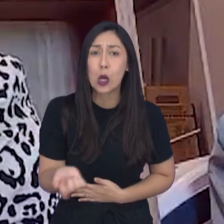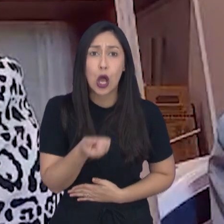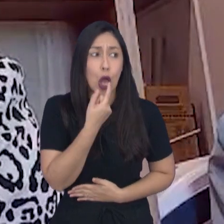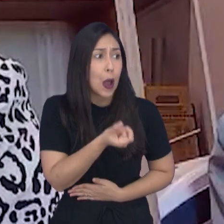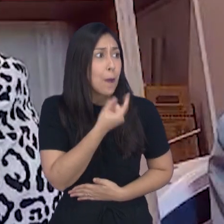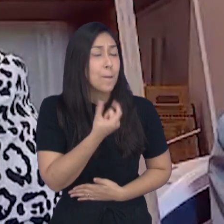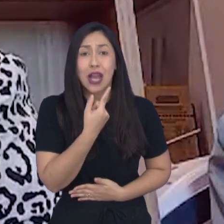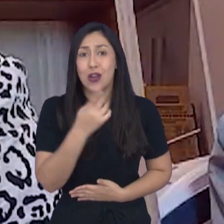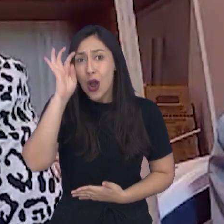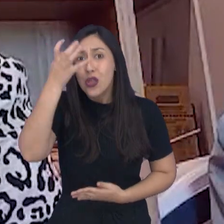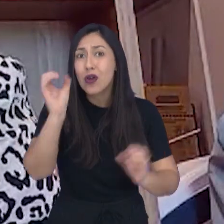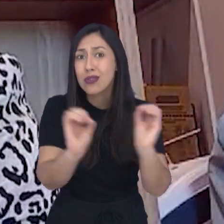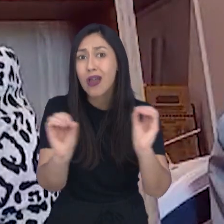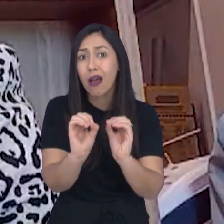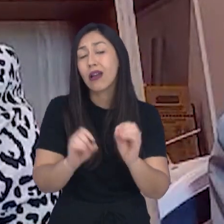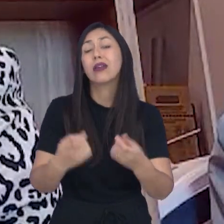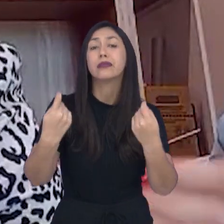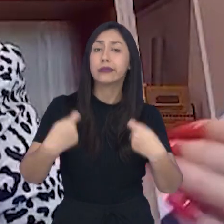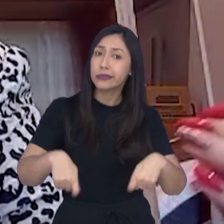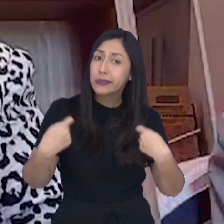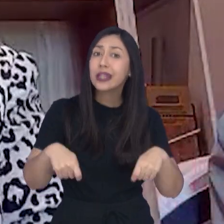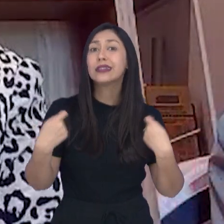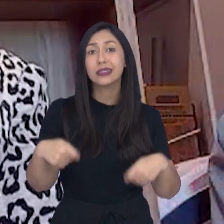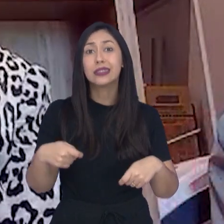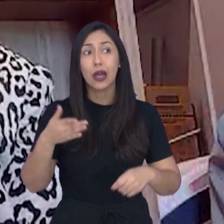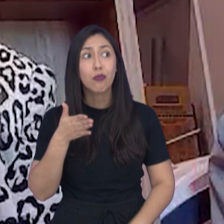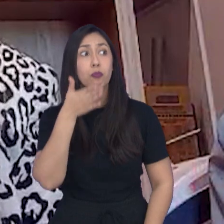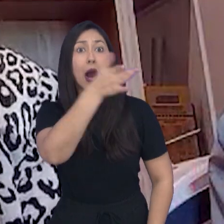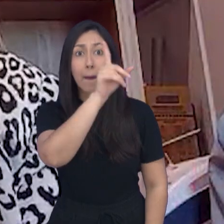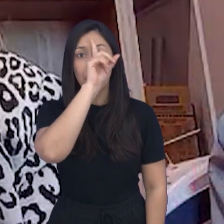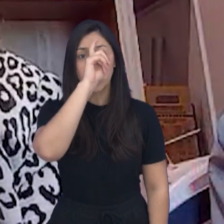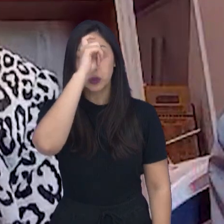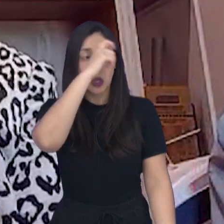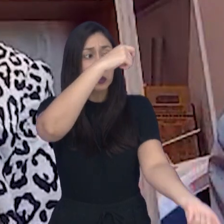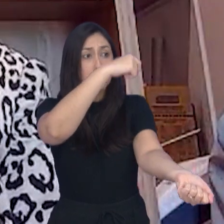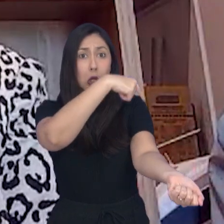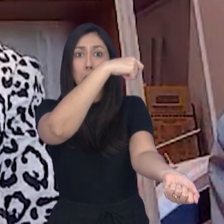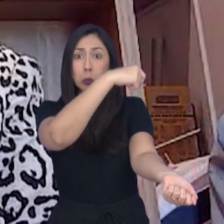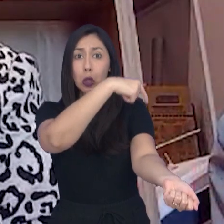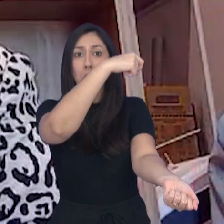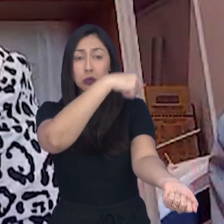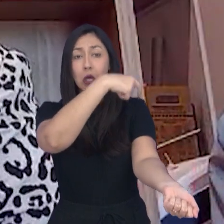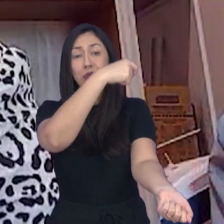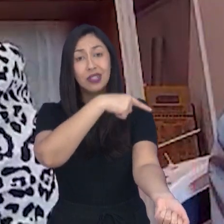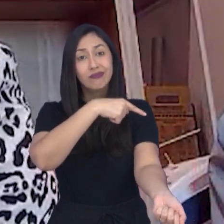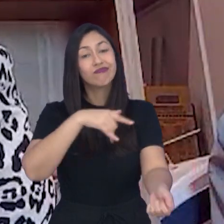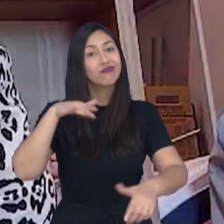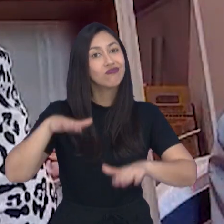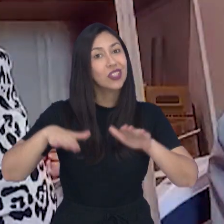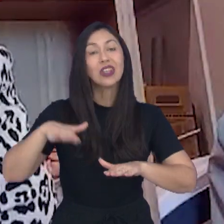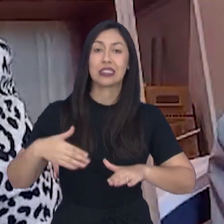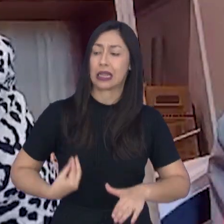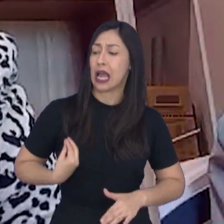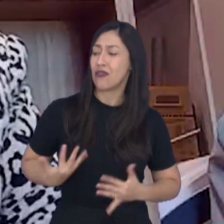casa com medicamento, que precisam de medicação endovenosa no hospital, e muitas vezes atrapalham não só a